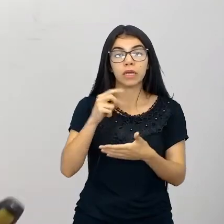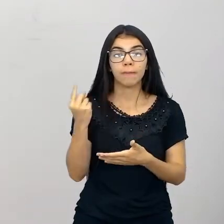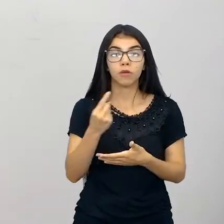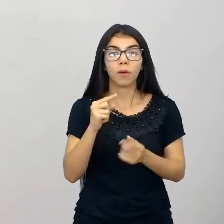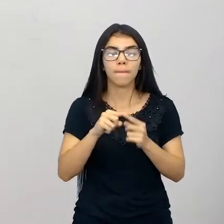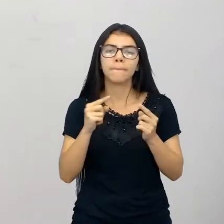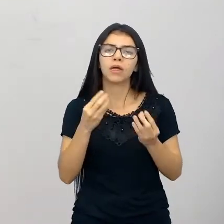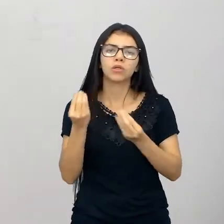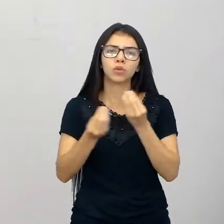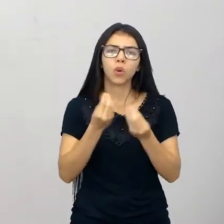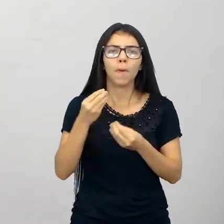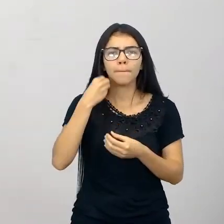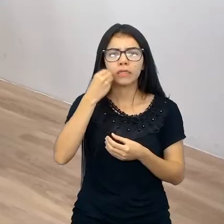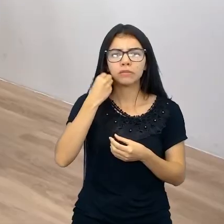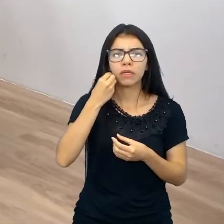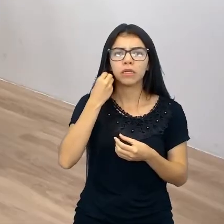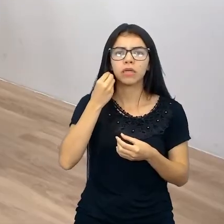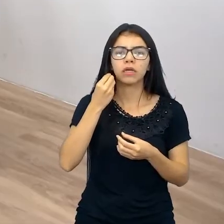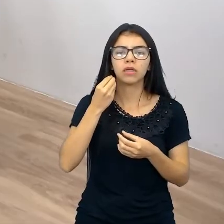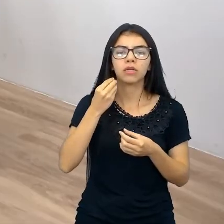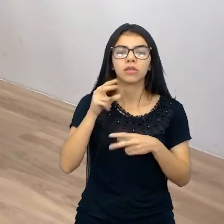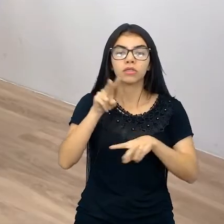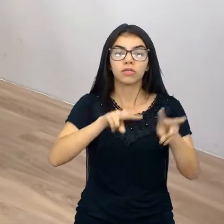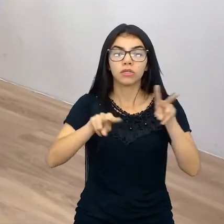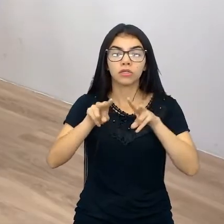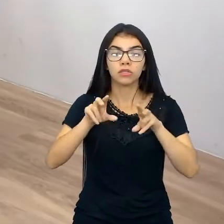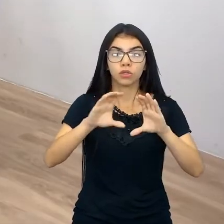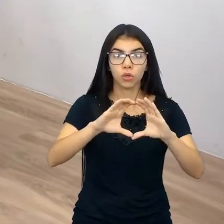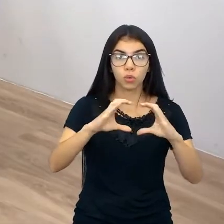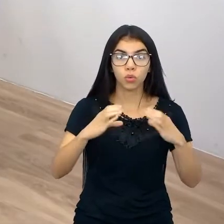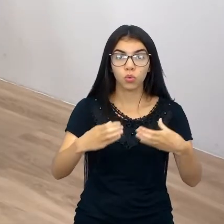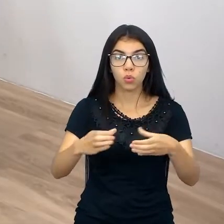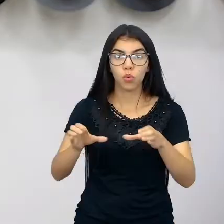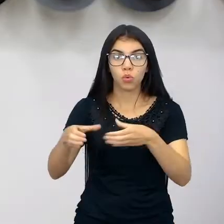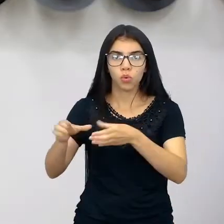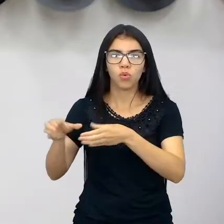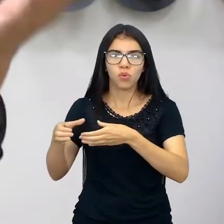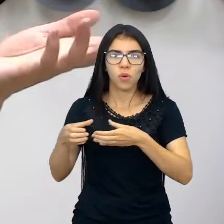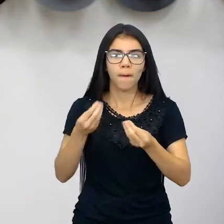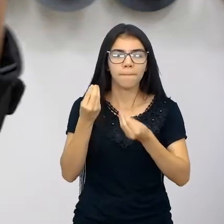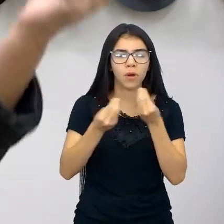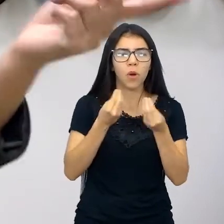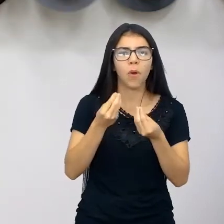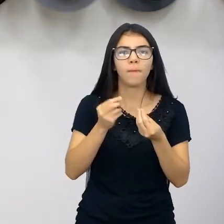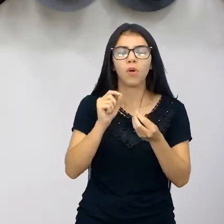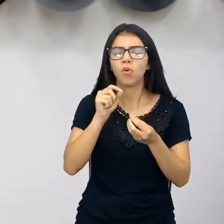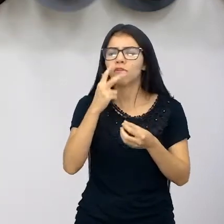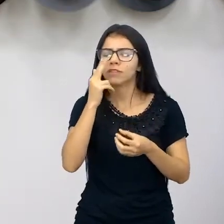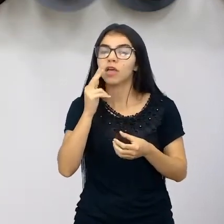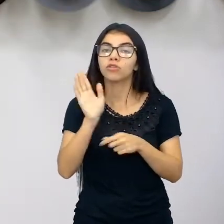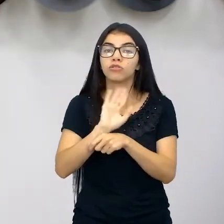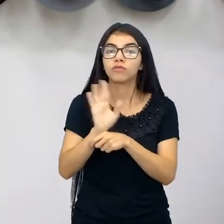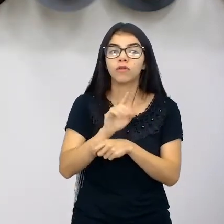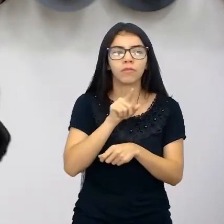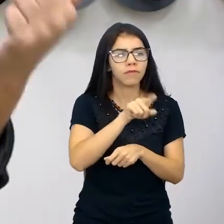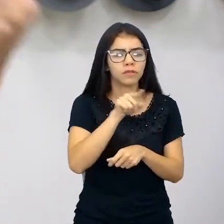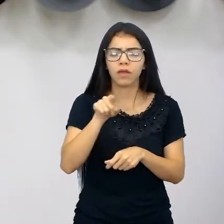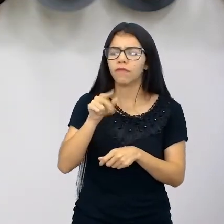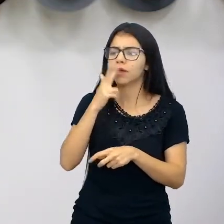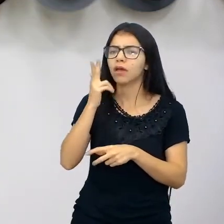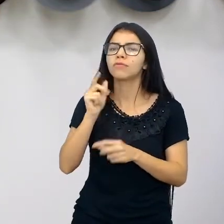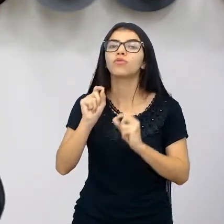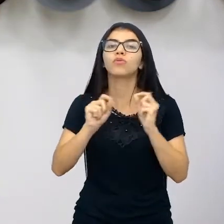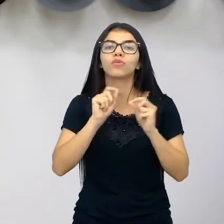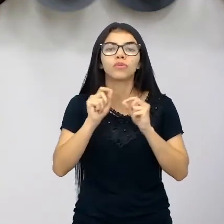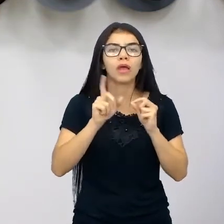clube? Ou discutir sobre esse filme depois, sobre aspectos, porque assistiu, acabou. Depois vamos discutir o que você achou do filme, e você? E